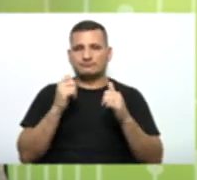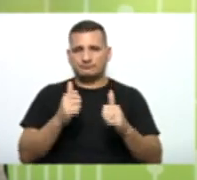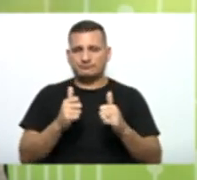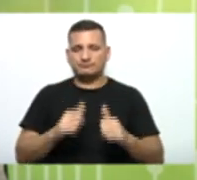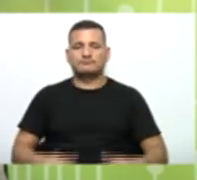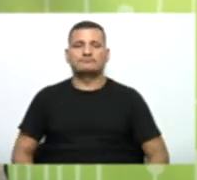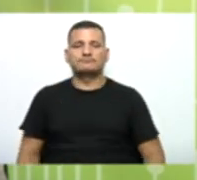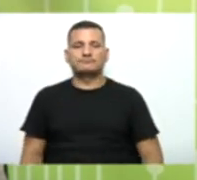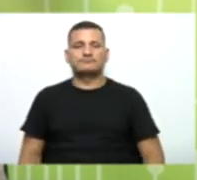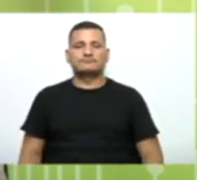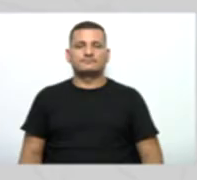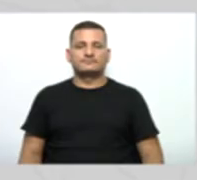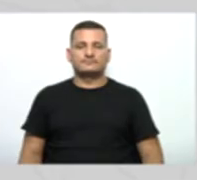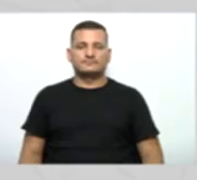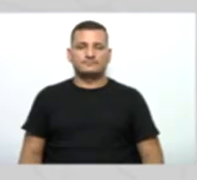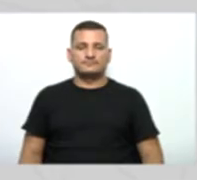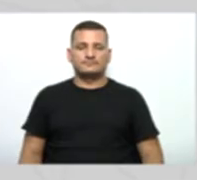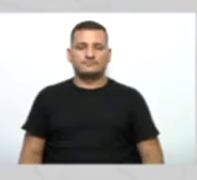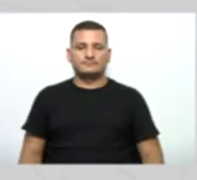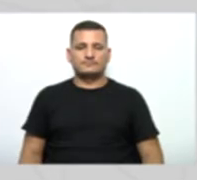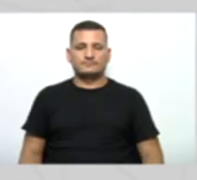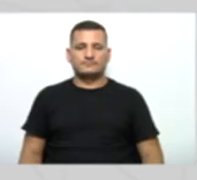Beleza? Então vamos lá.